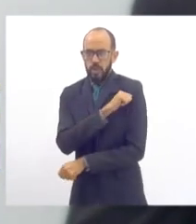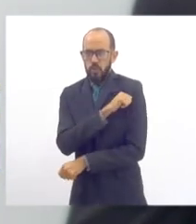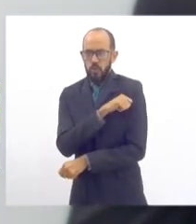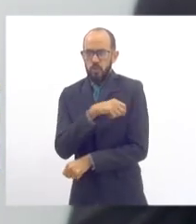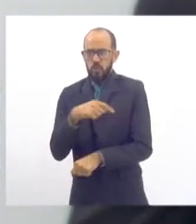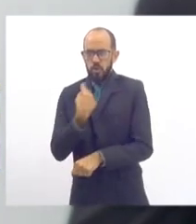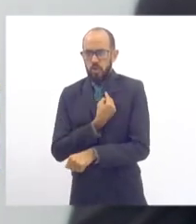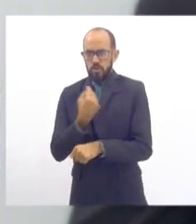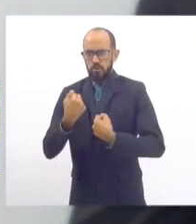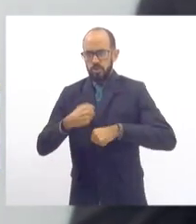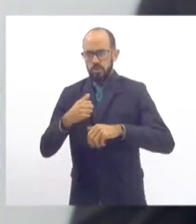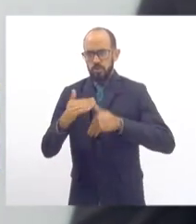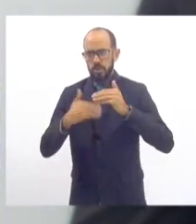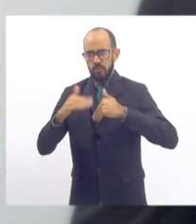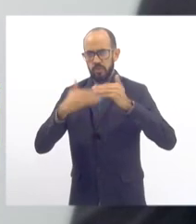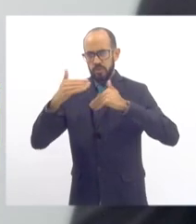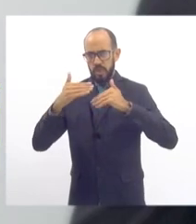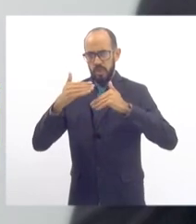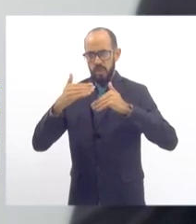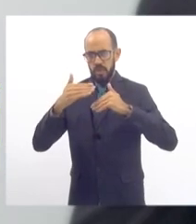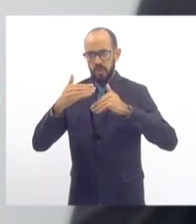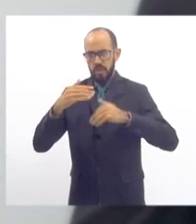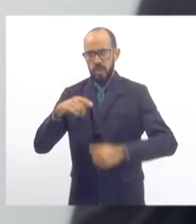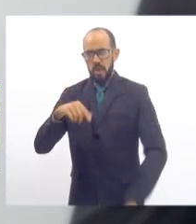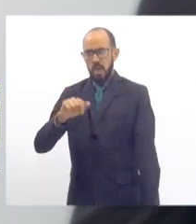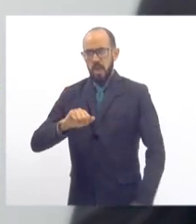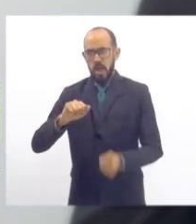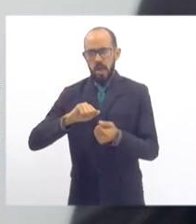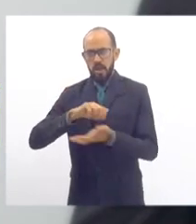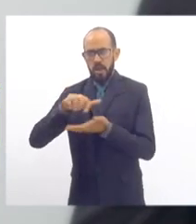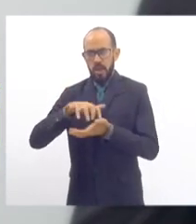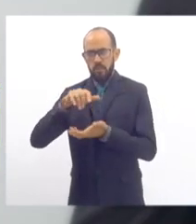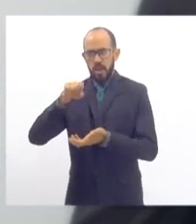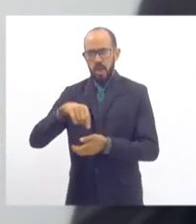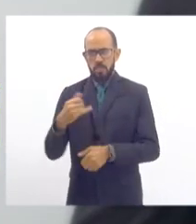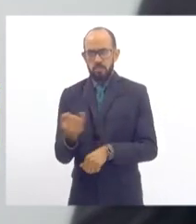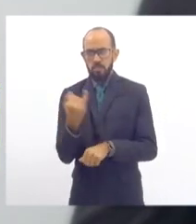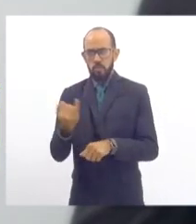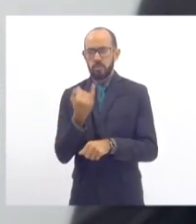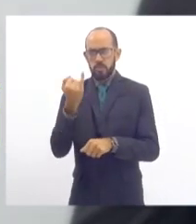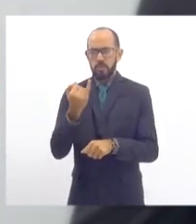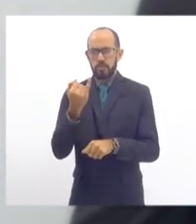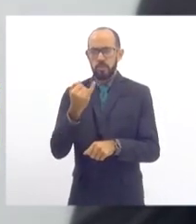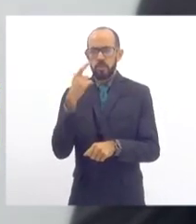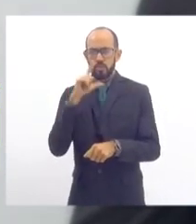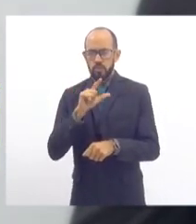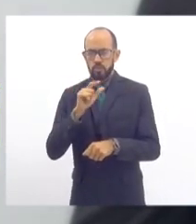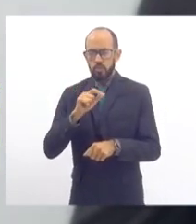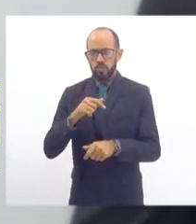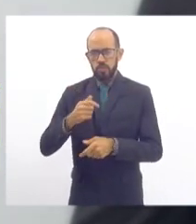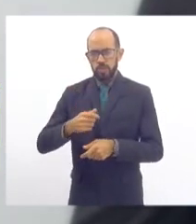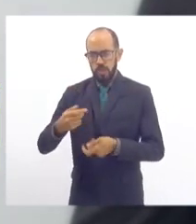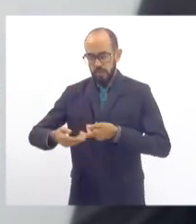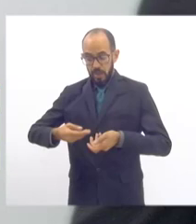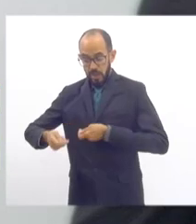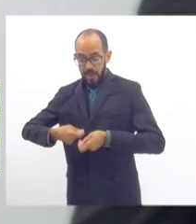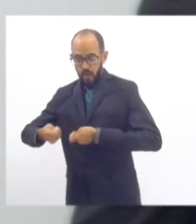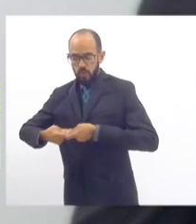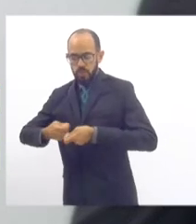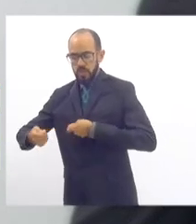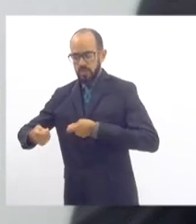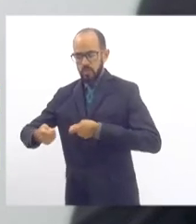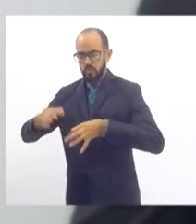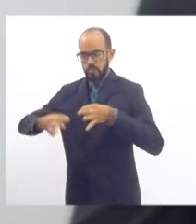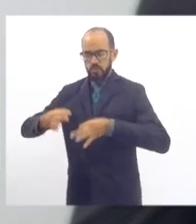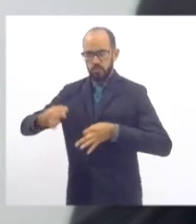gente precisa avançar nesse entendimento. A greve é importante, inclusive, para que haja esse processo de negociação na Justiça. Esse processo de mobilização que